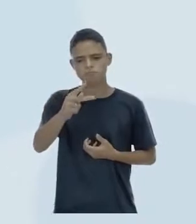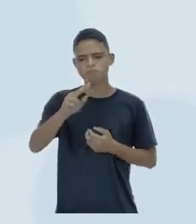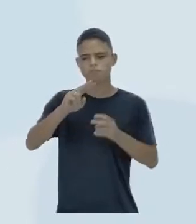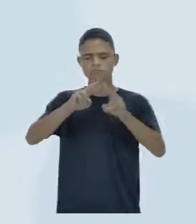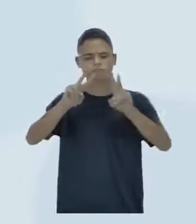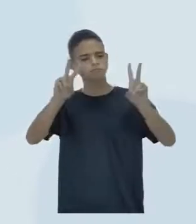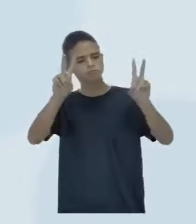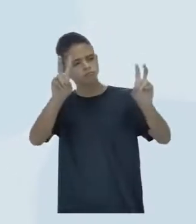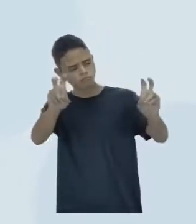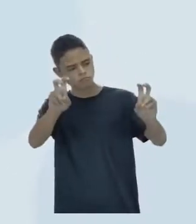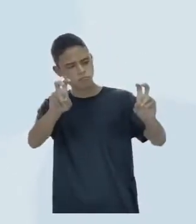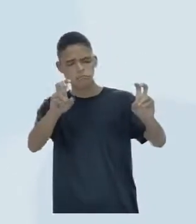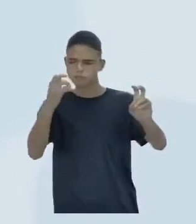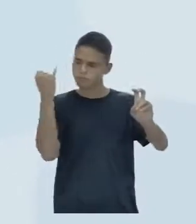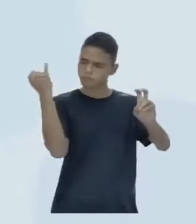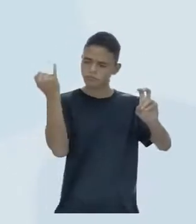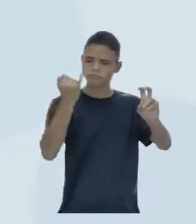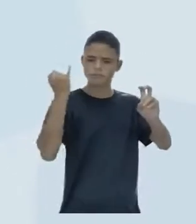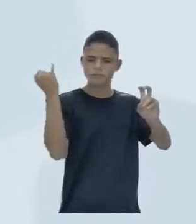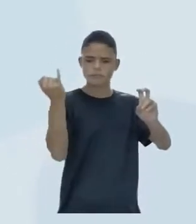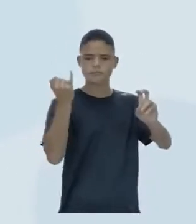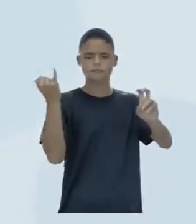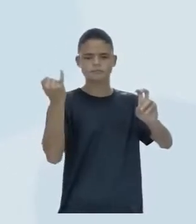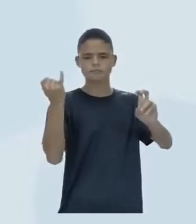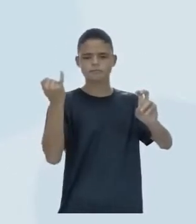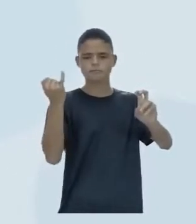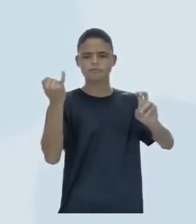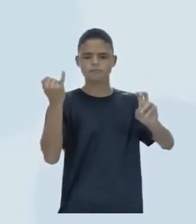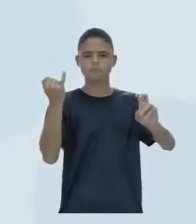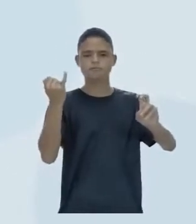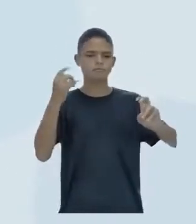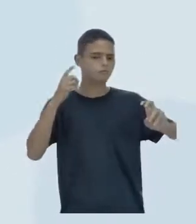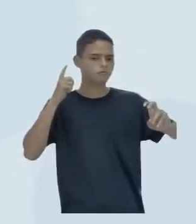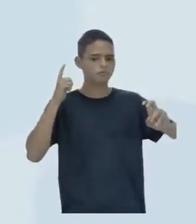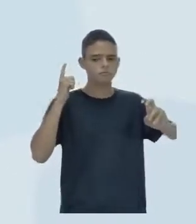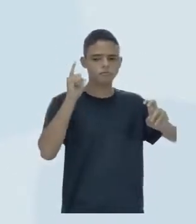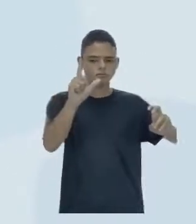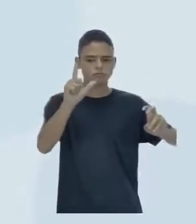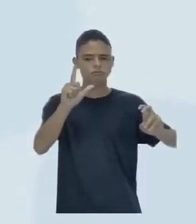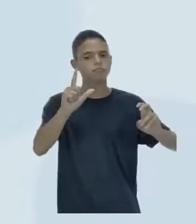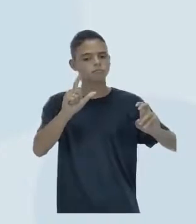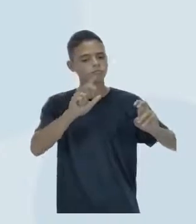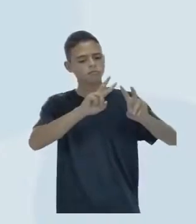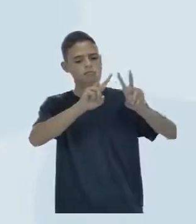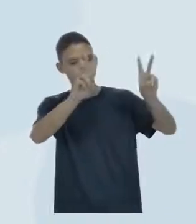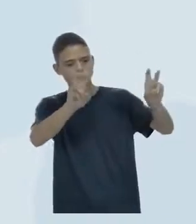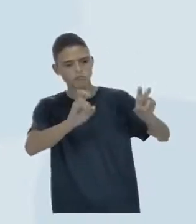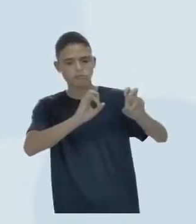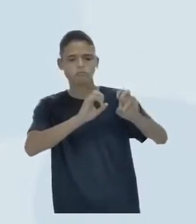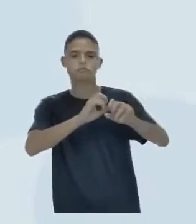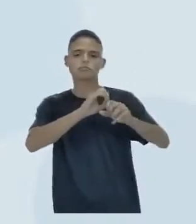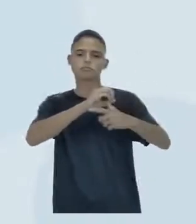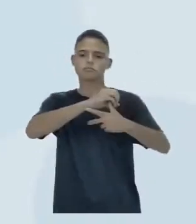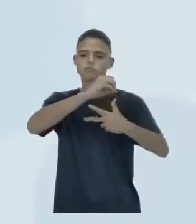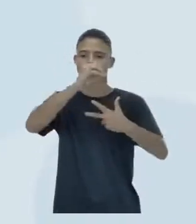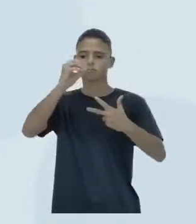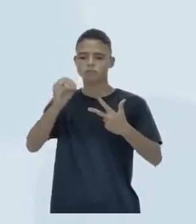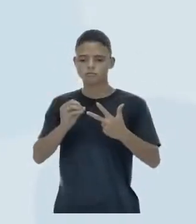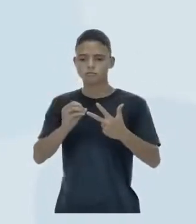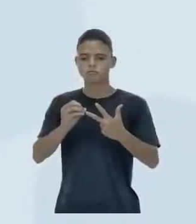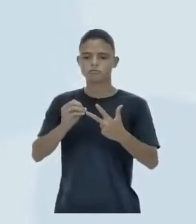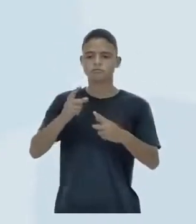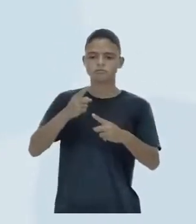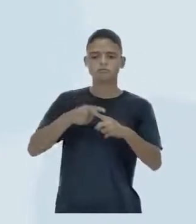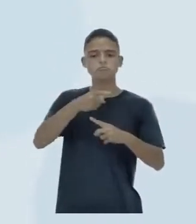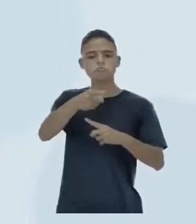assunto ser tão importante, um assunto tão importante, a ponto deste ser o tema da redação do Enem? Ou seja, por que você